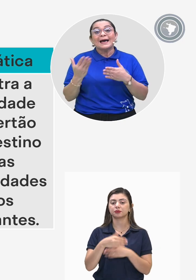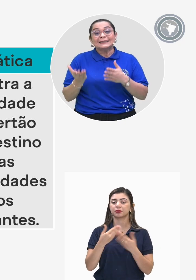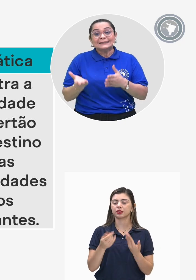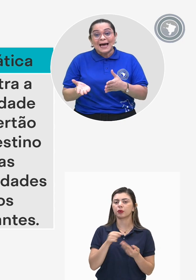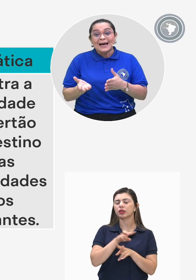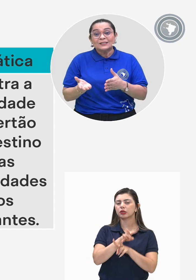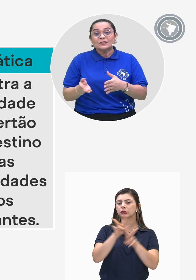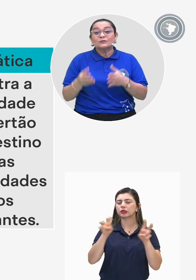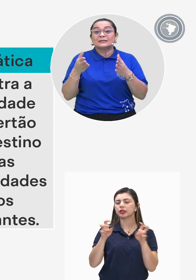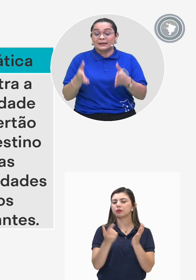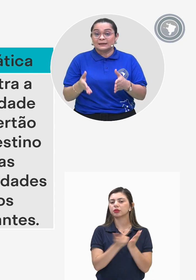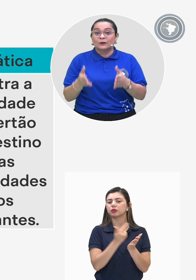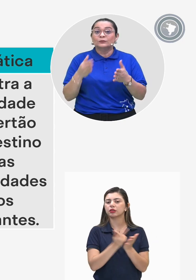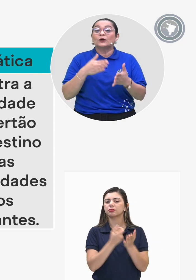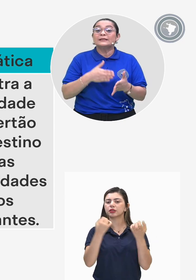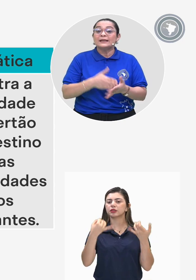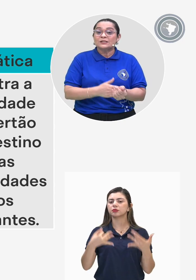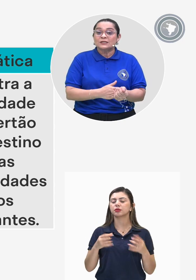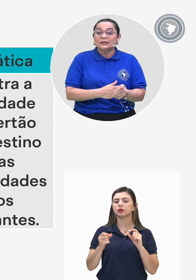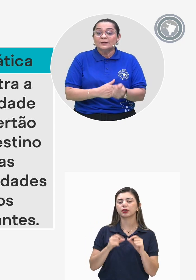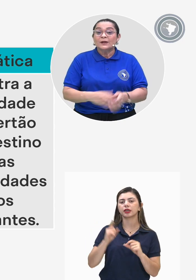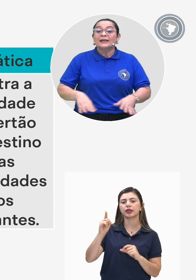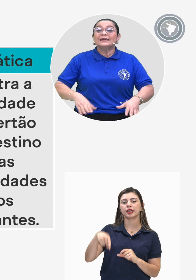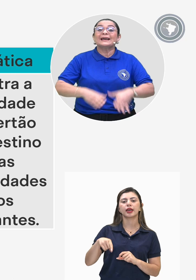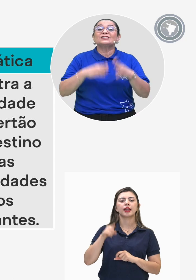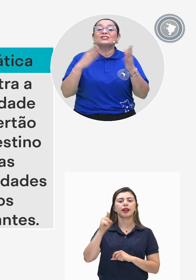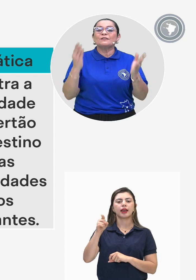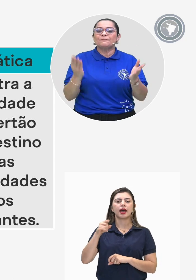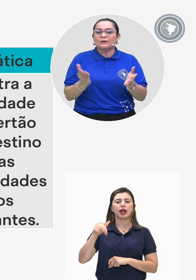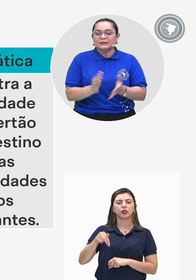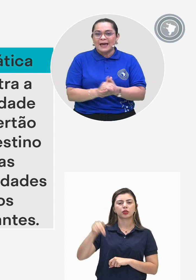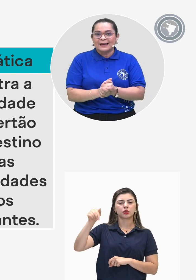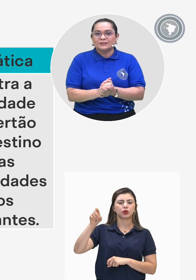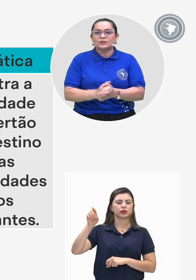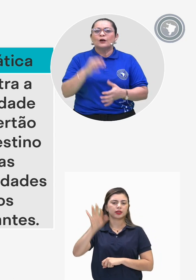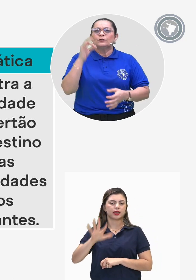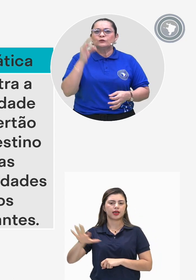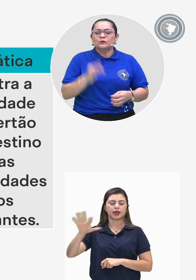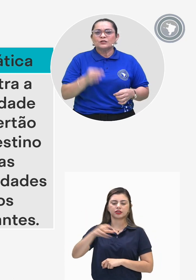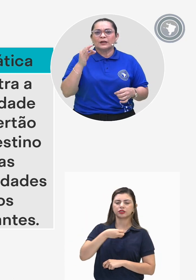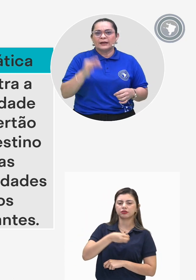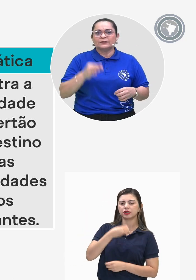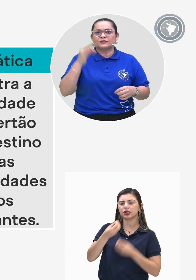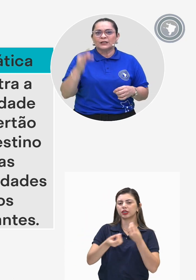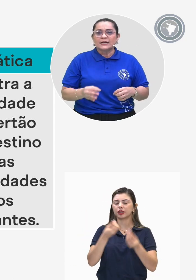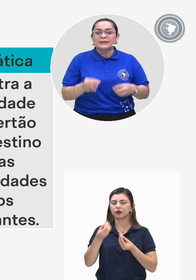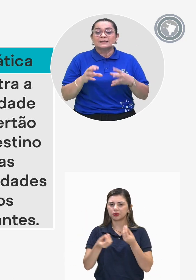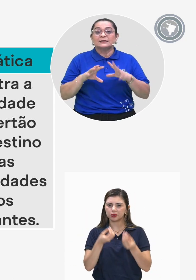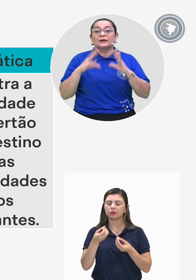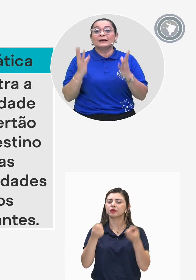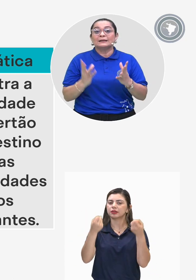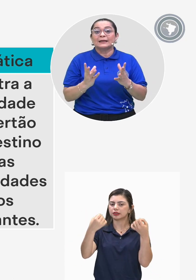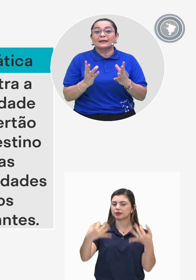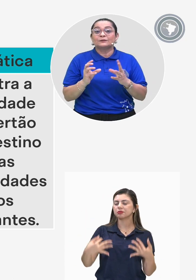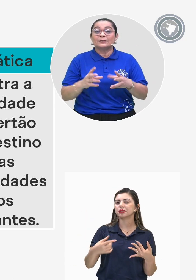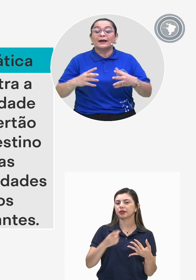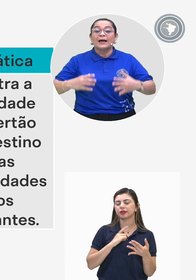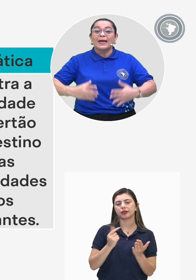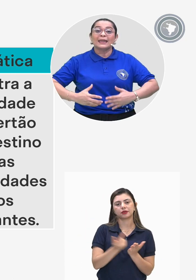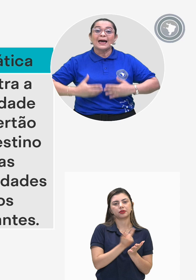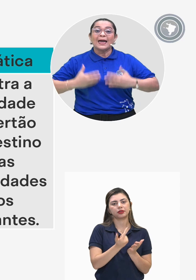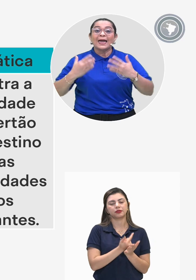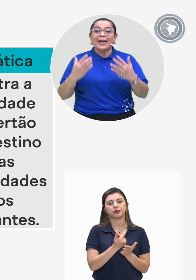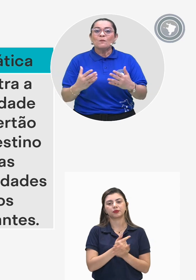mostrar a realidade do sertão nordestino e as dificuldades dos retirantes. Então, a